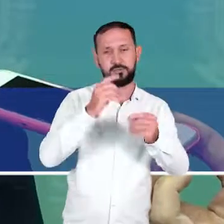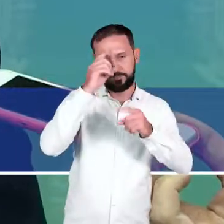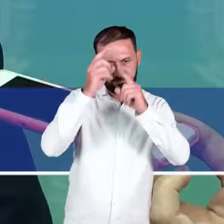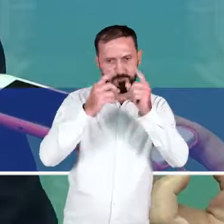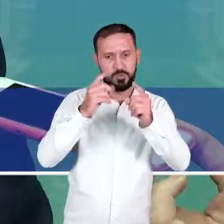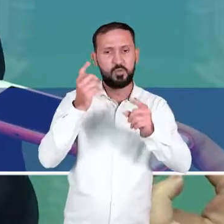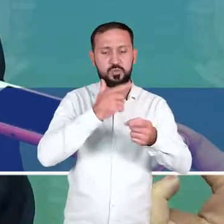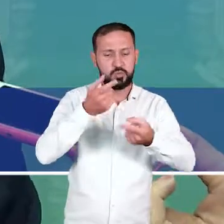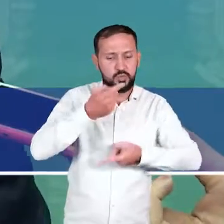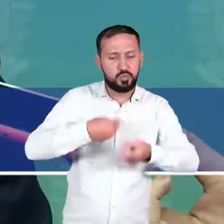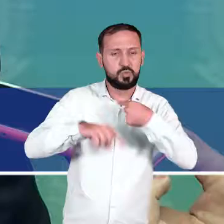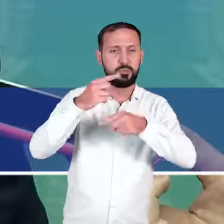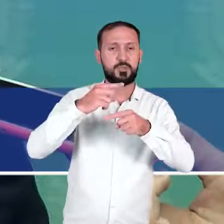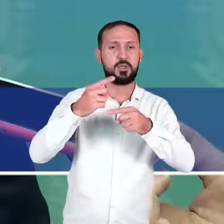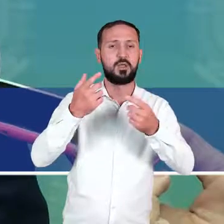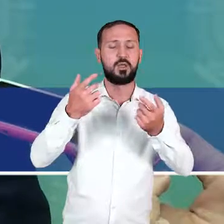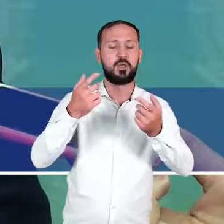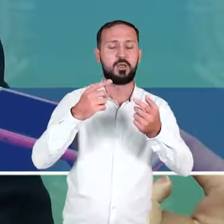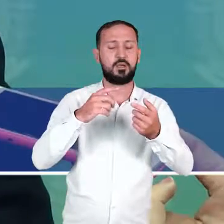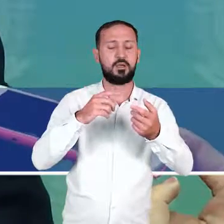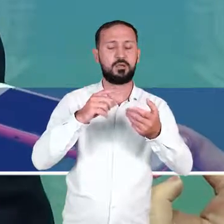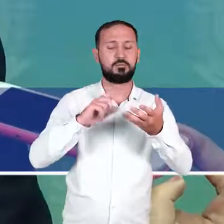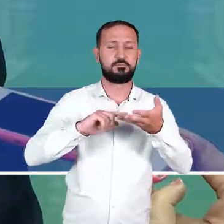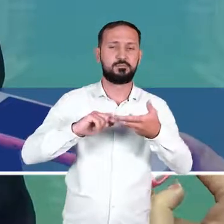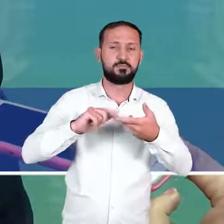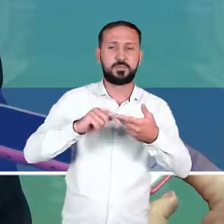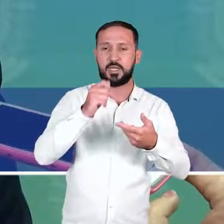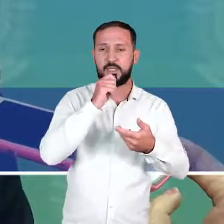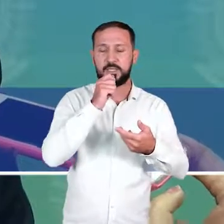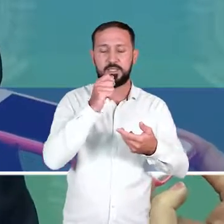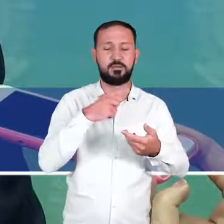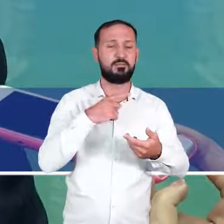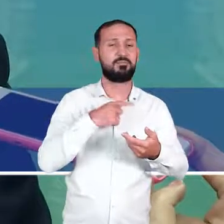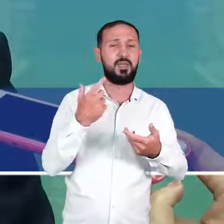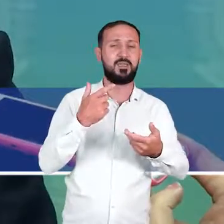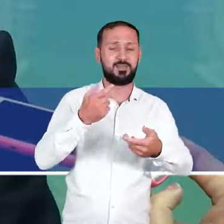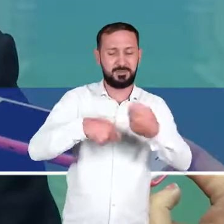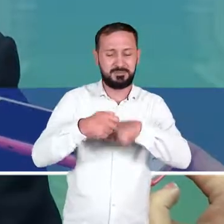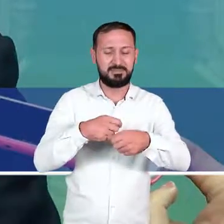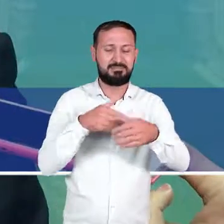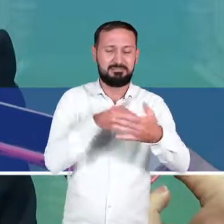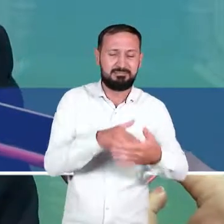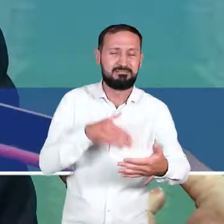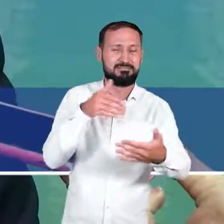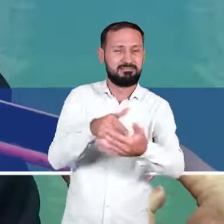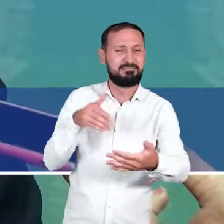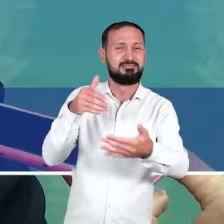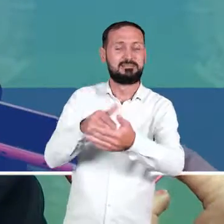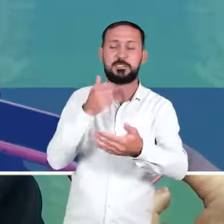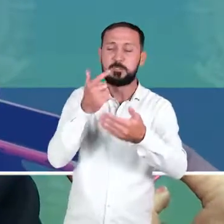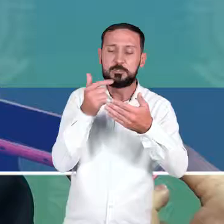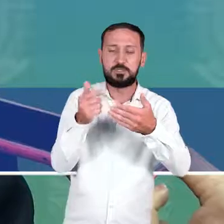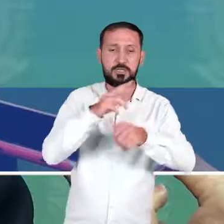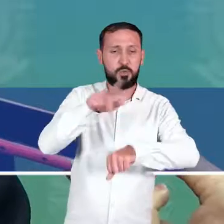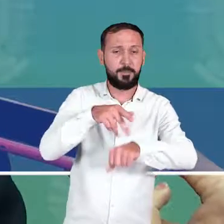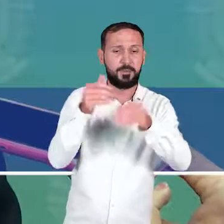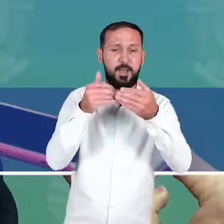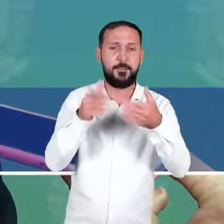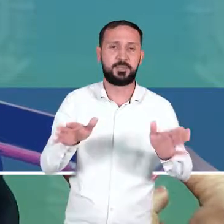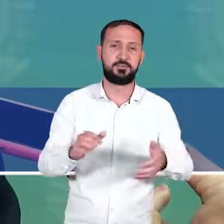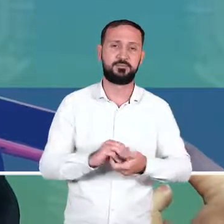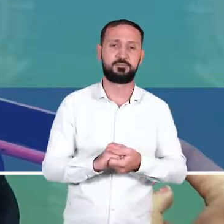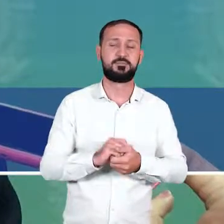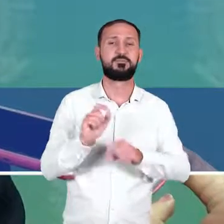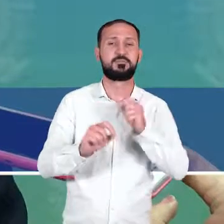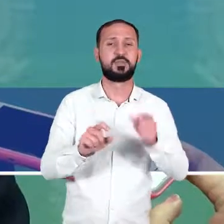alternativas e superar a burocracia que ainda existe atrapalhando essa abertura dos